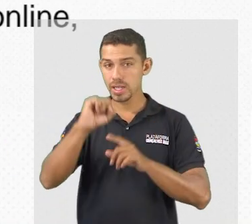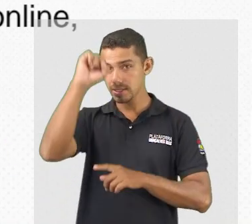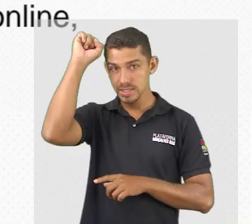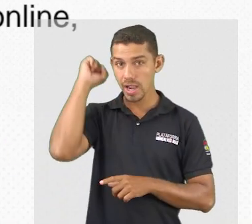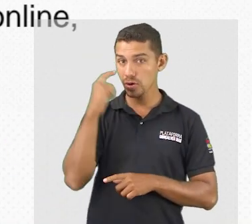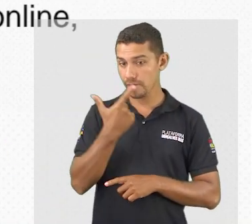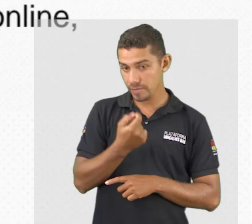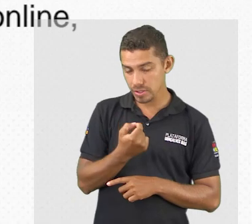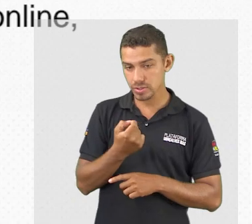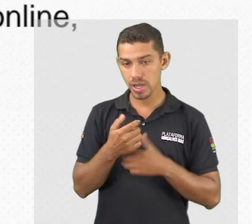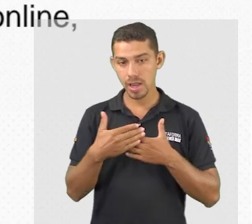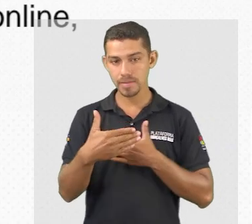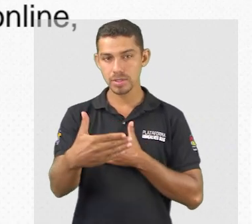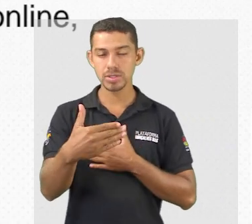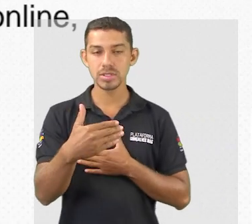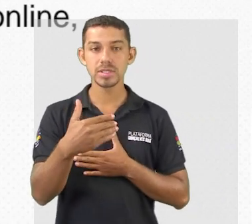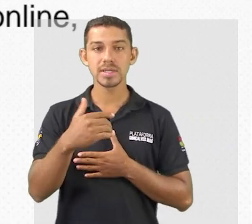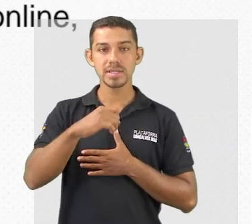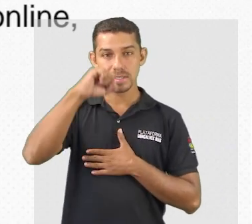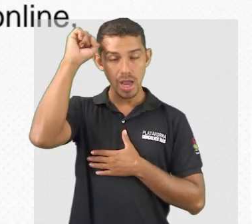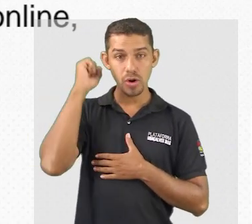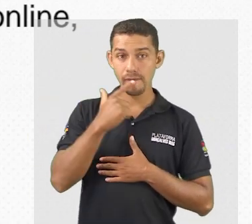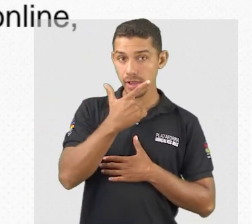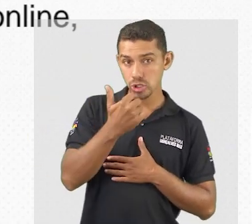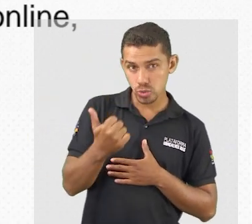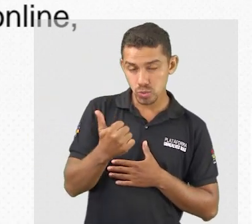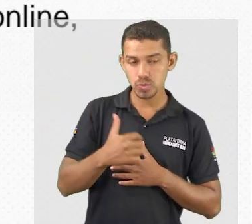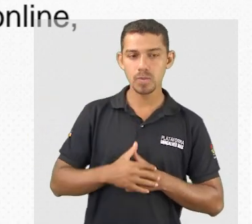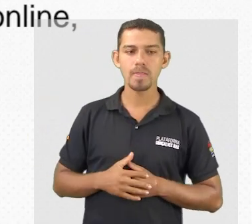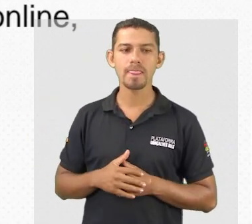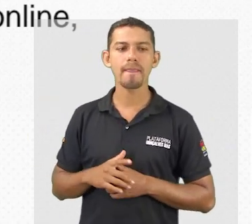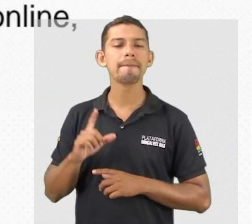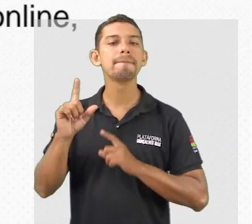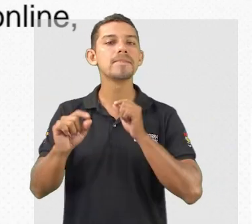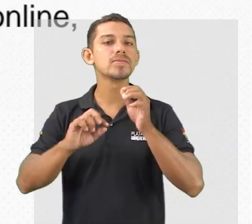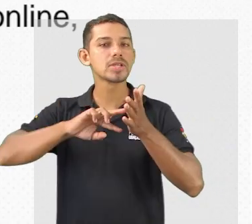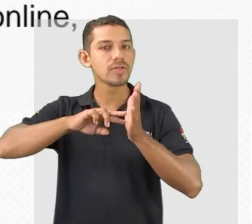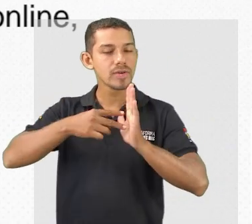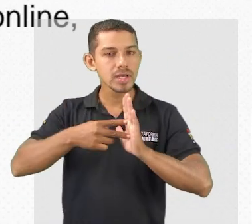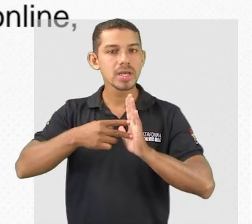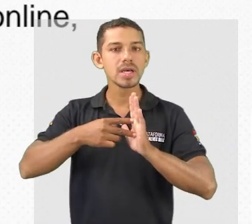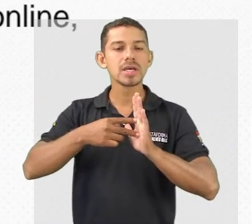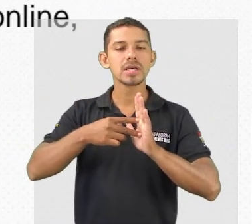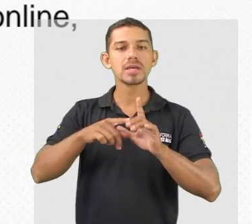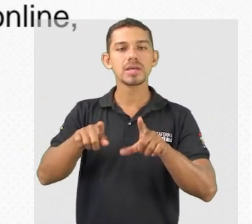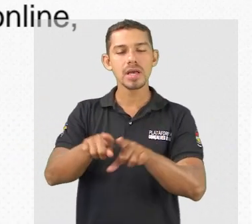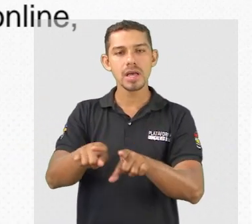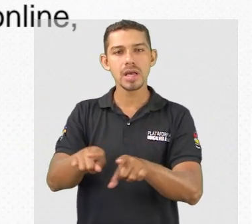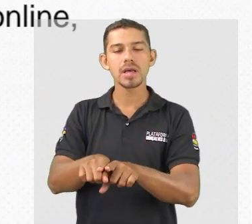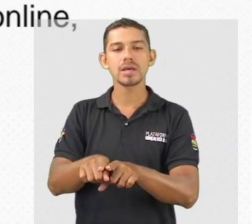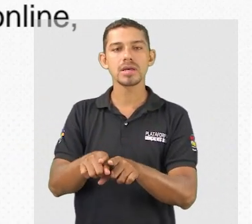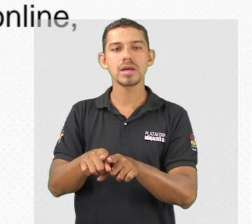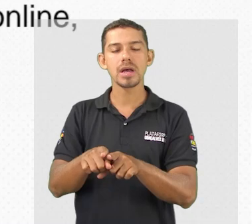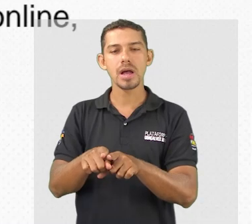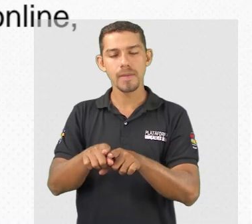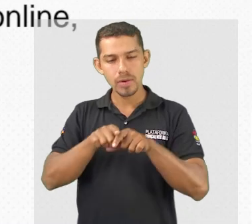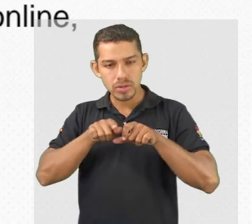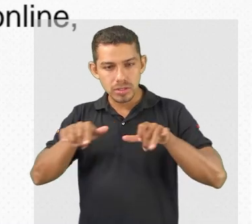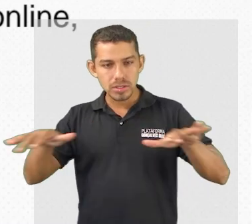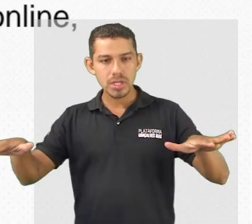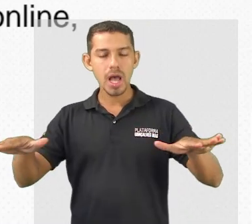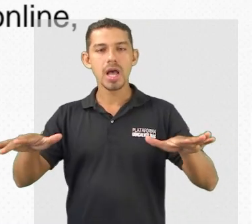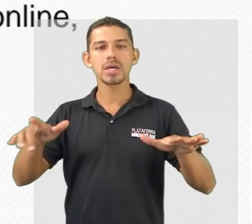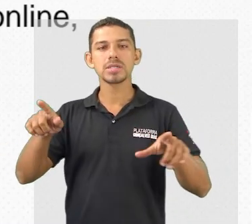XX e entrando no século XXI. Bom, o que seria essa democracia digital? Com a popularização da internet e das